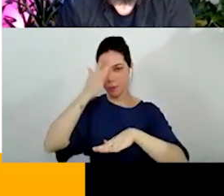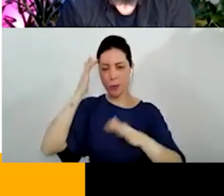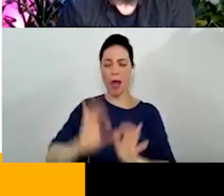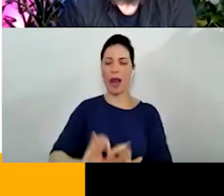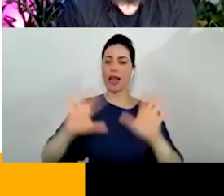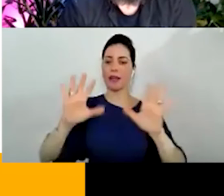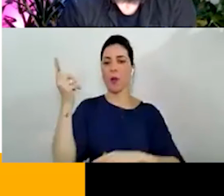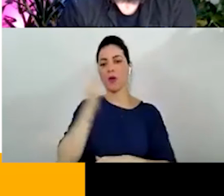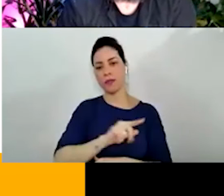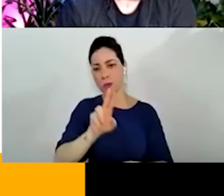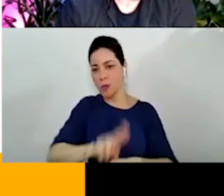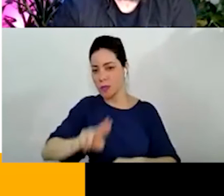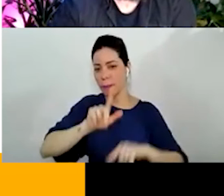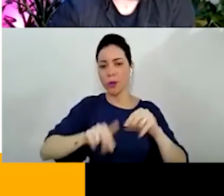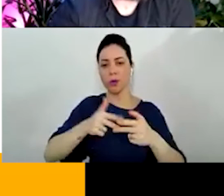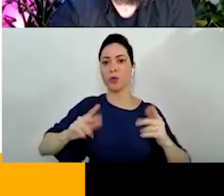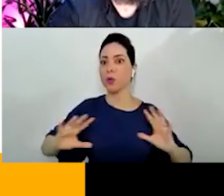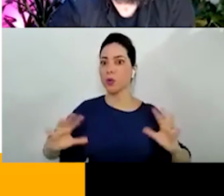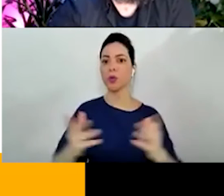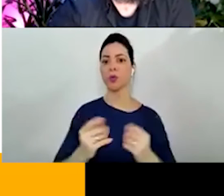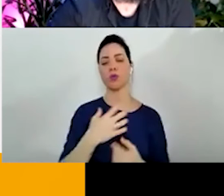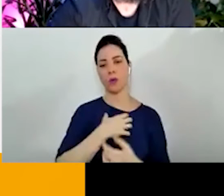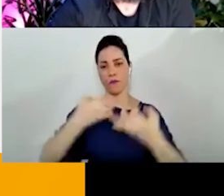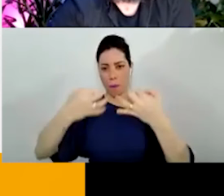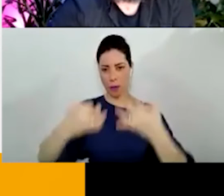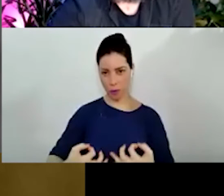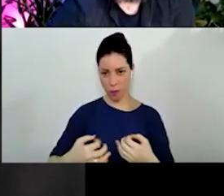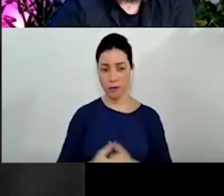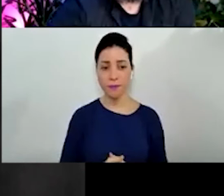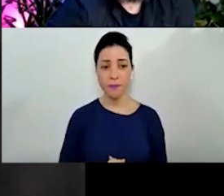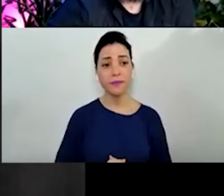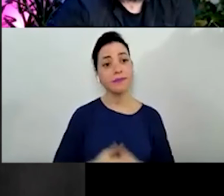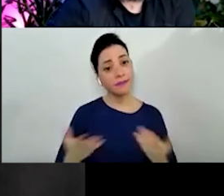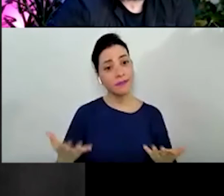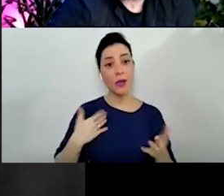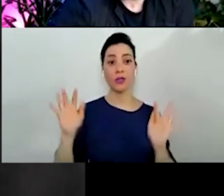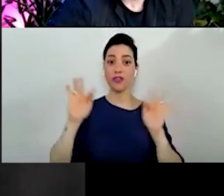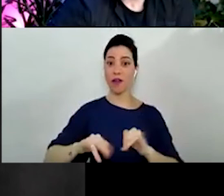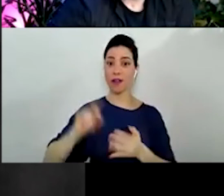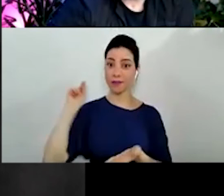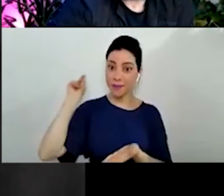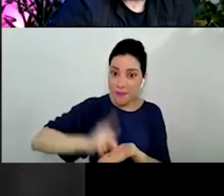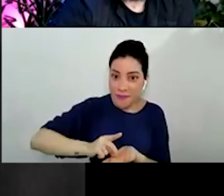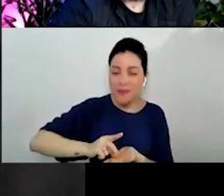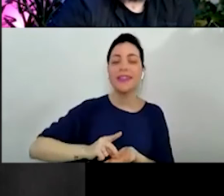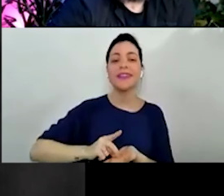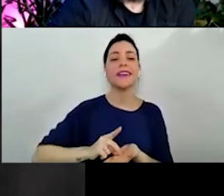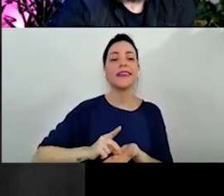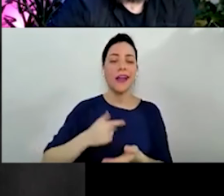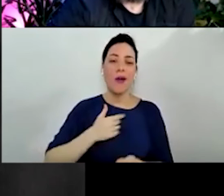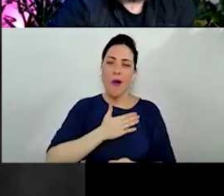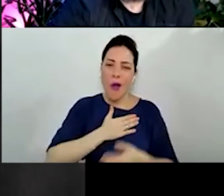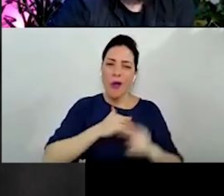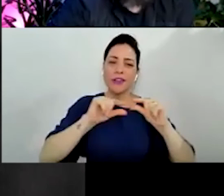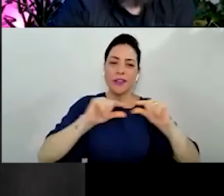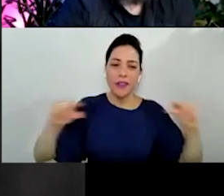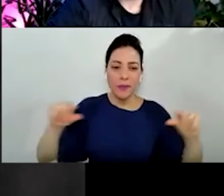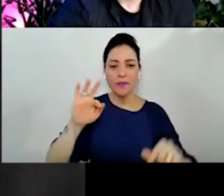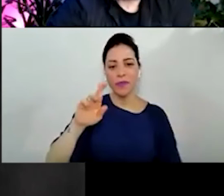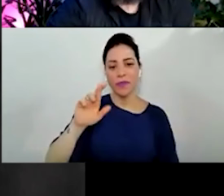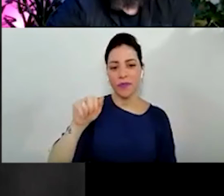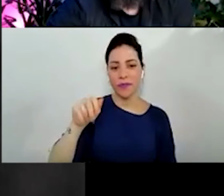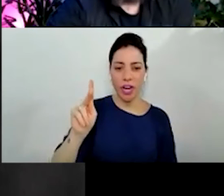todos os produtos de uma forma adequada e eu encerro de fato apresentação com uma frase que eu gosto demais do Frank Karen